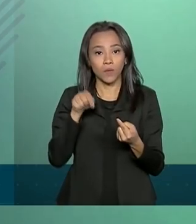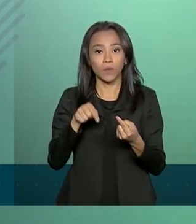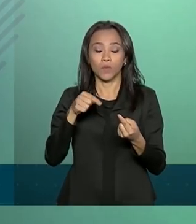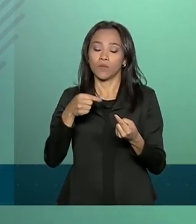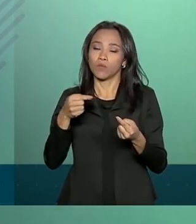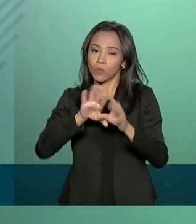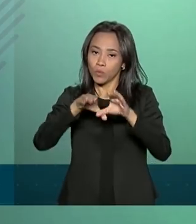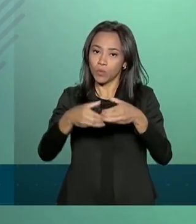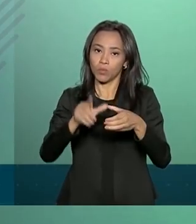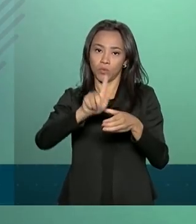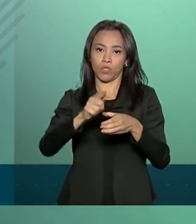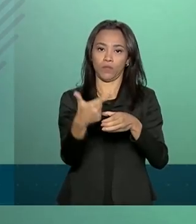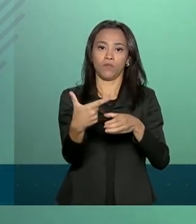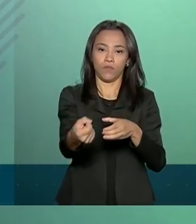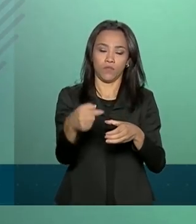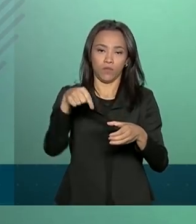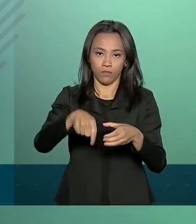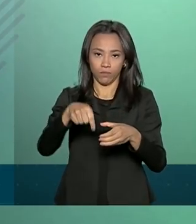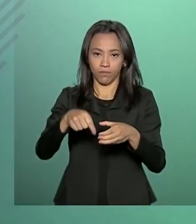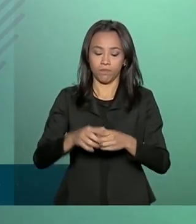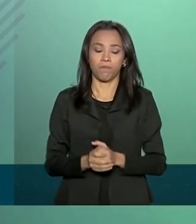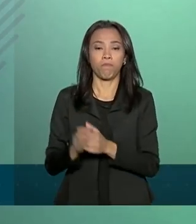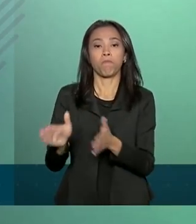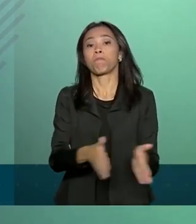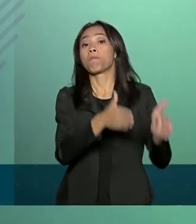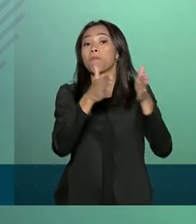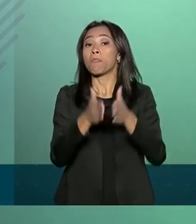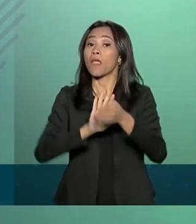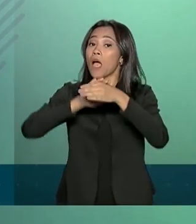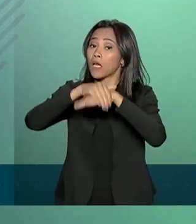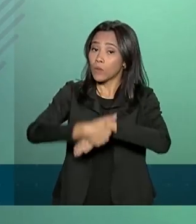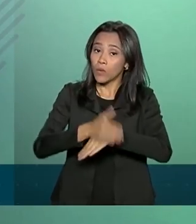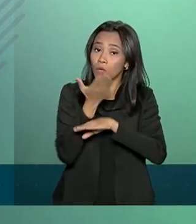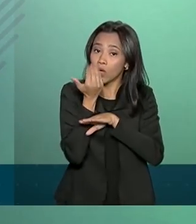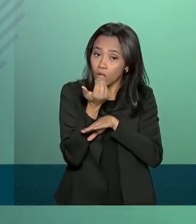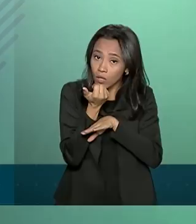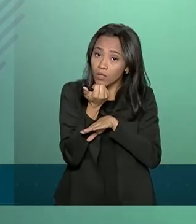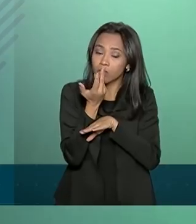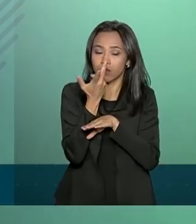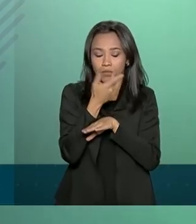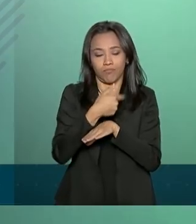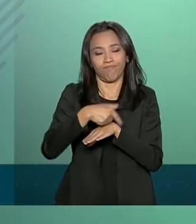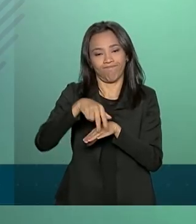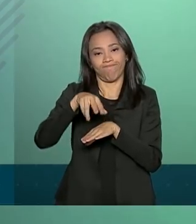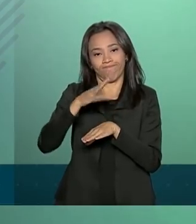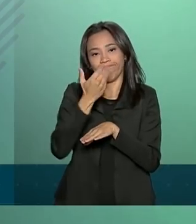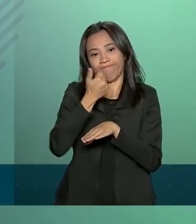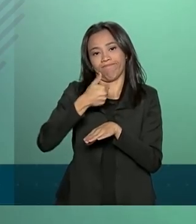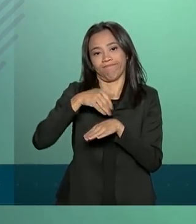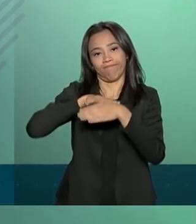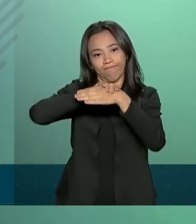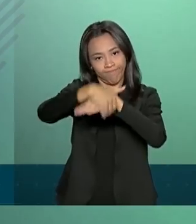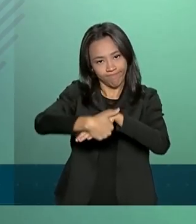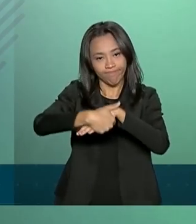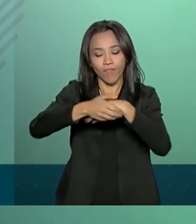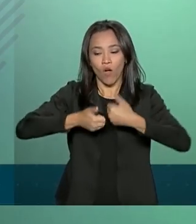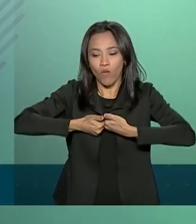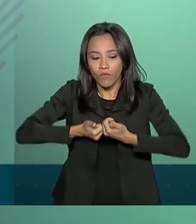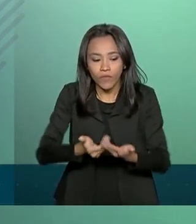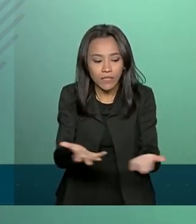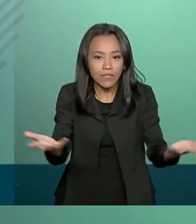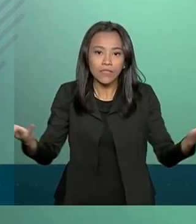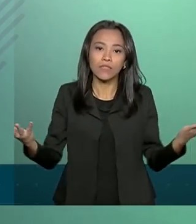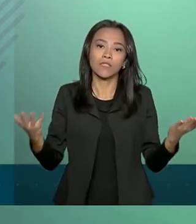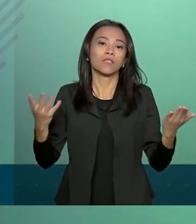líderes do g20 à noite jantar em homenagem aos líderes do g20 oferecido pelo